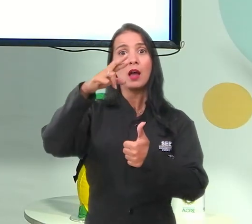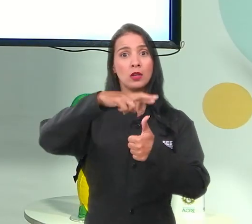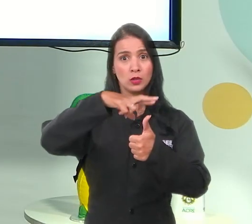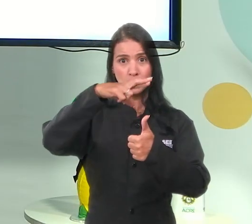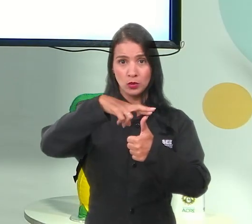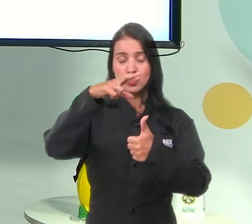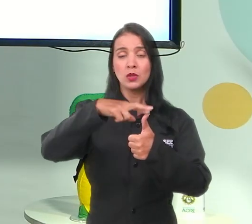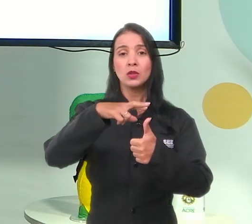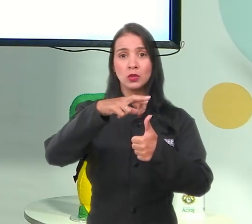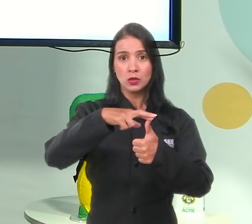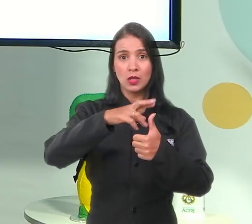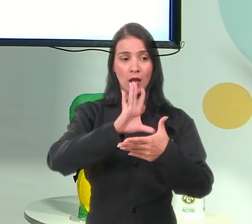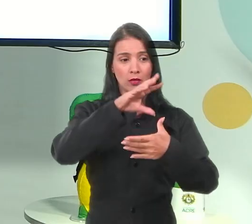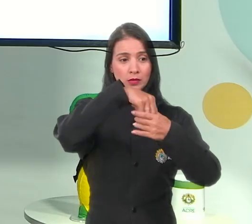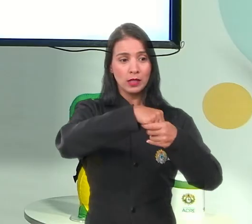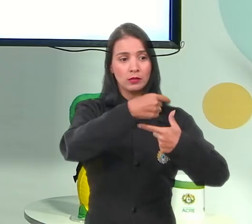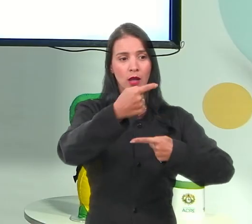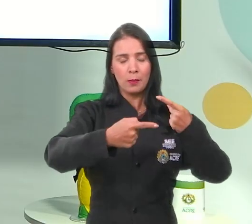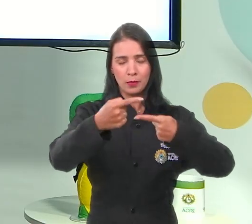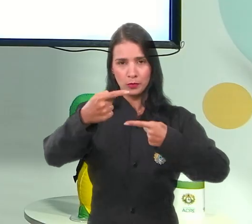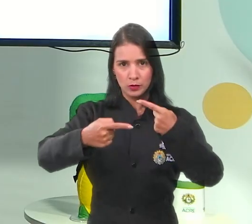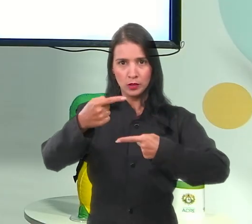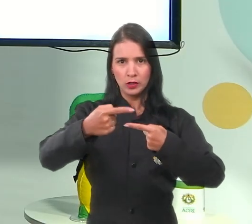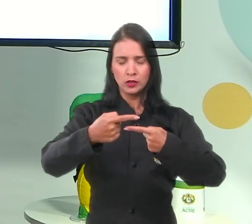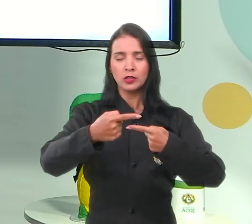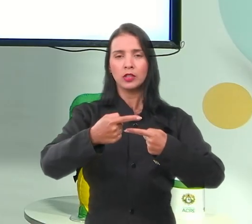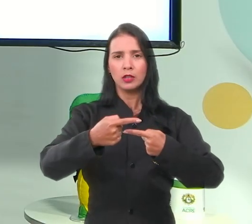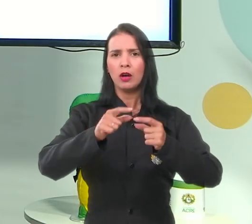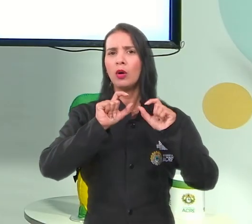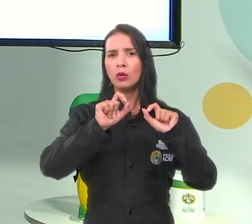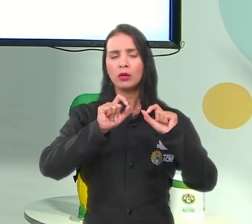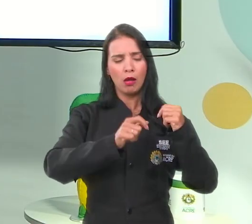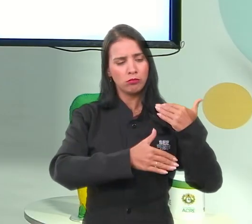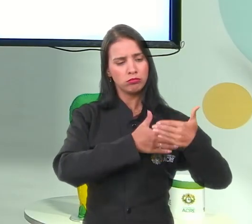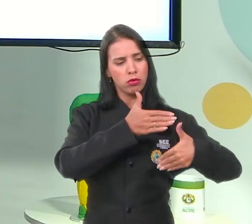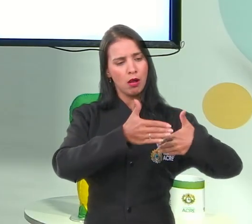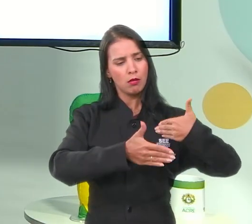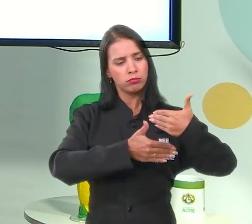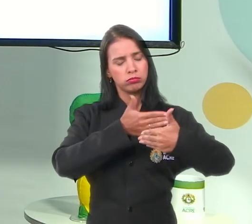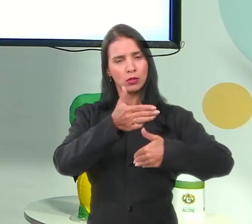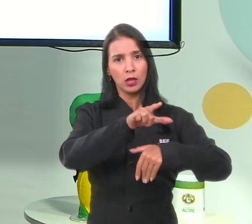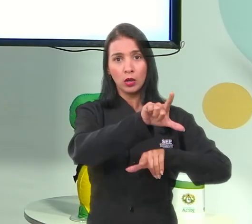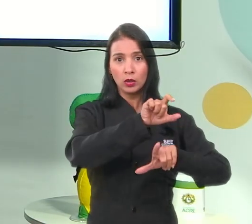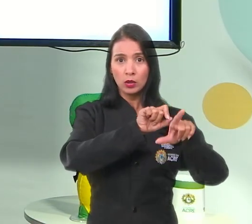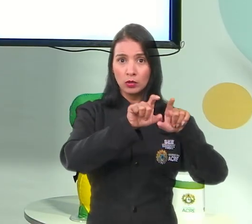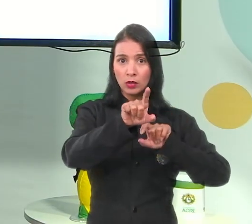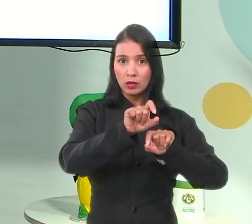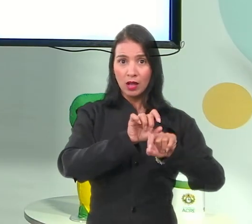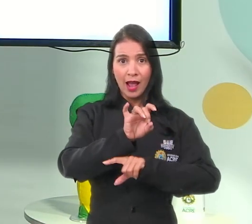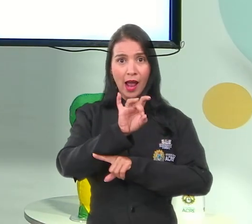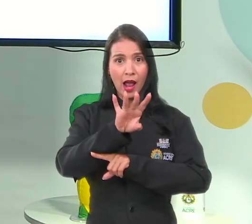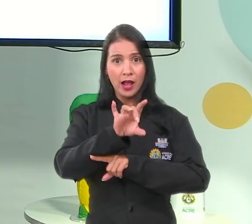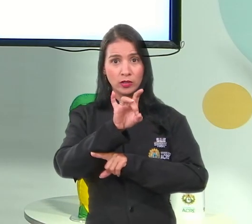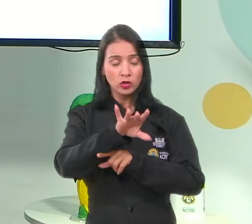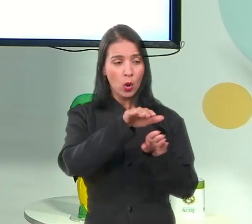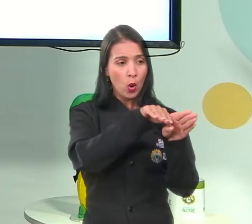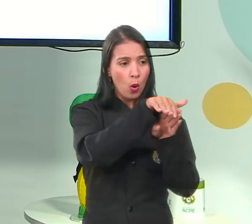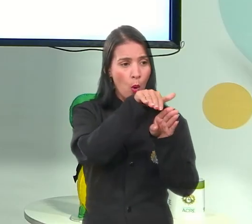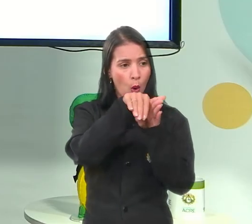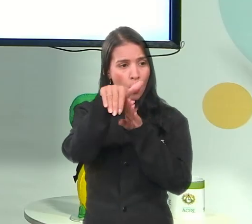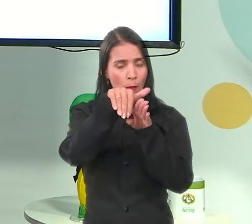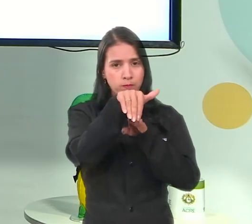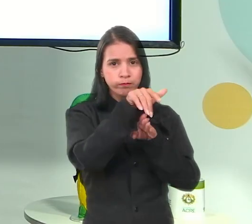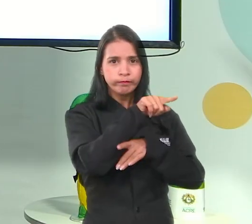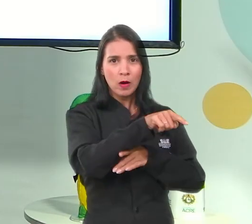poderia mencionar a todos vocês, esse processo de escolha não deve conduzir esses partidos políticos